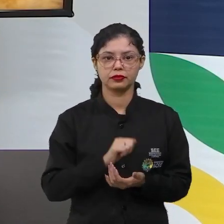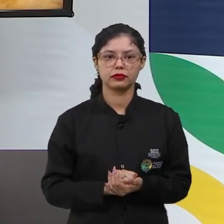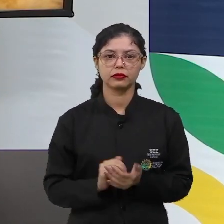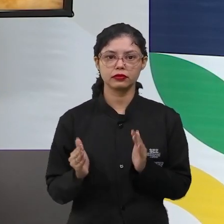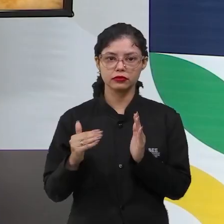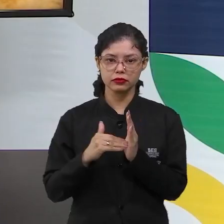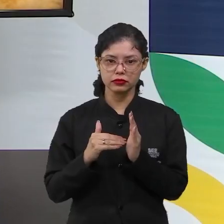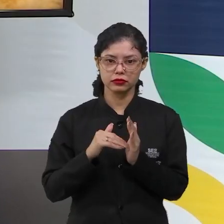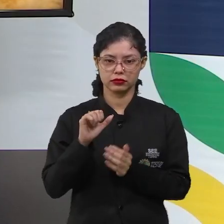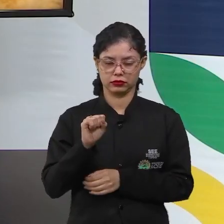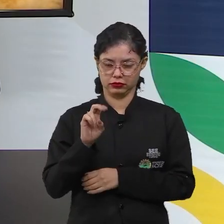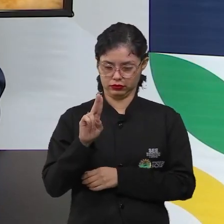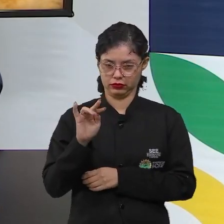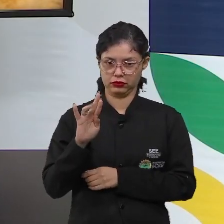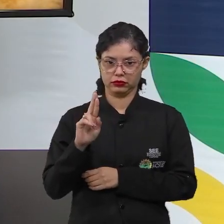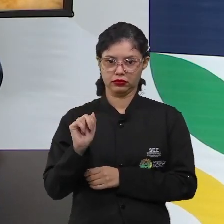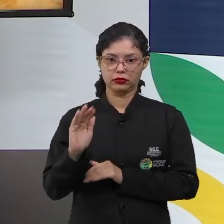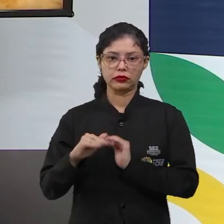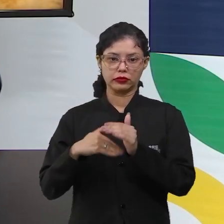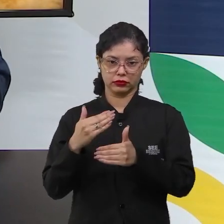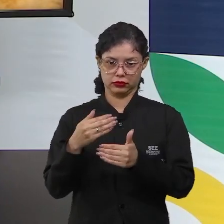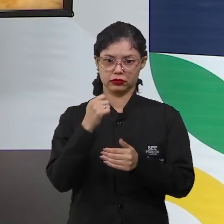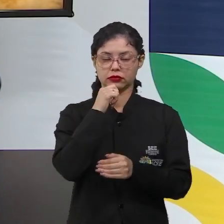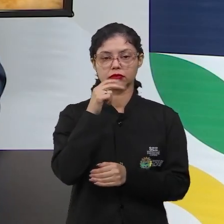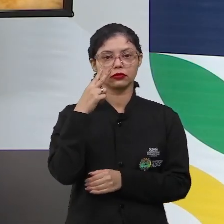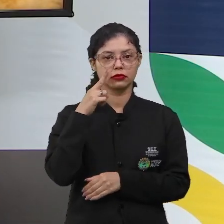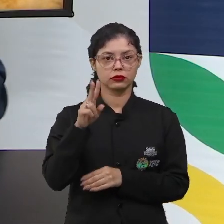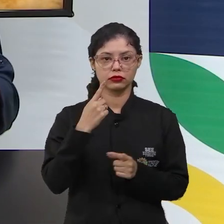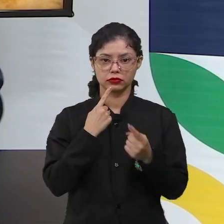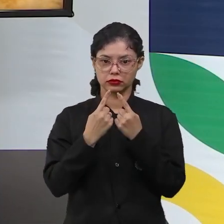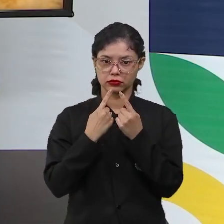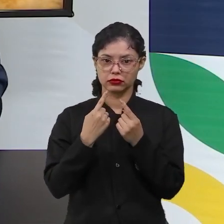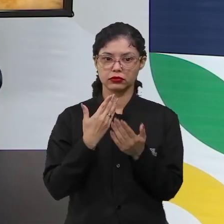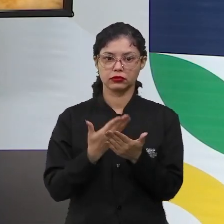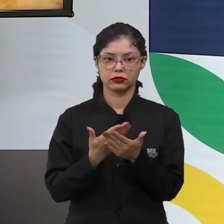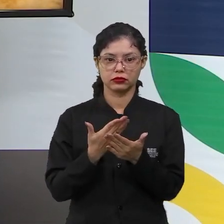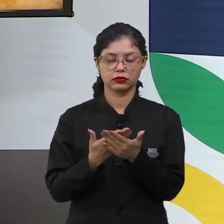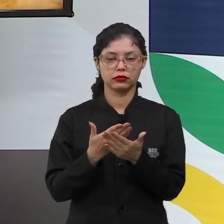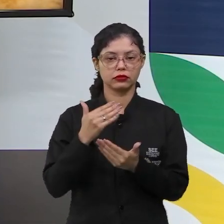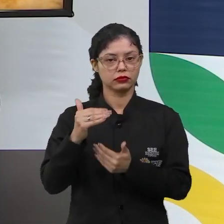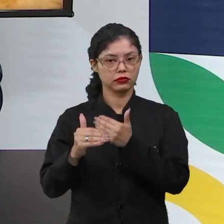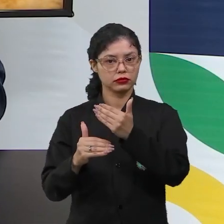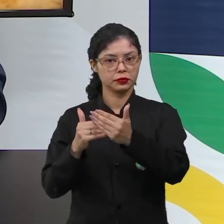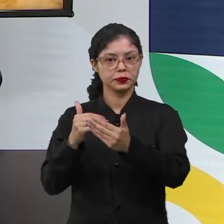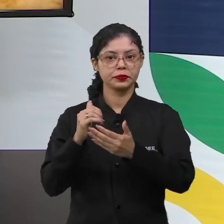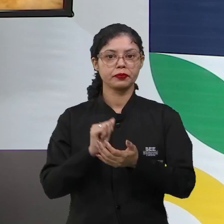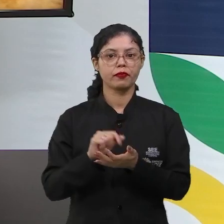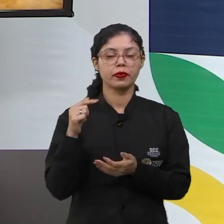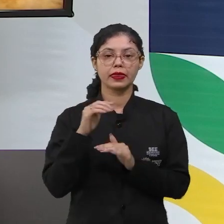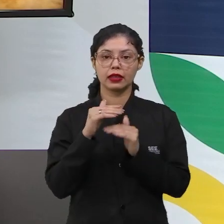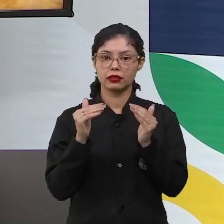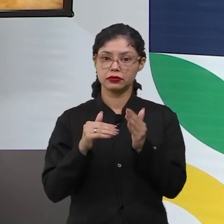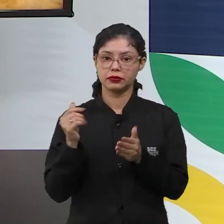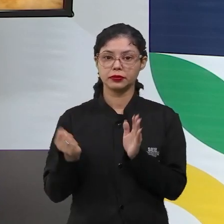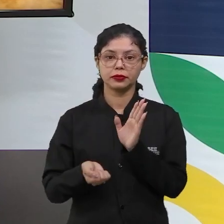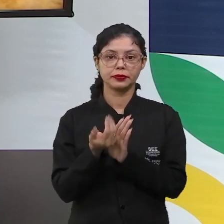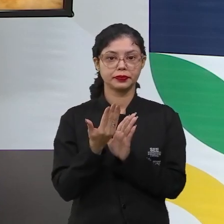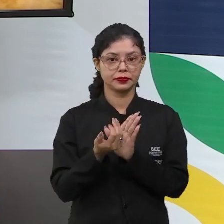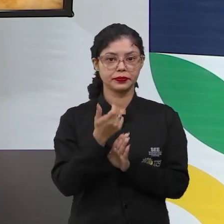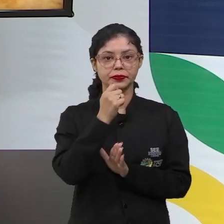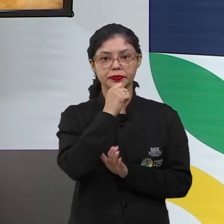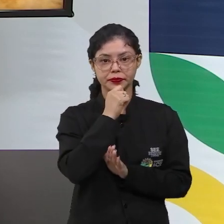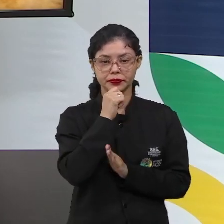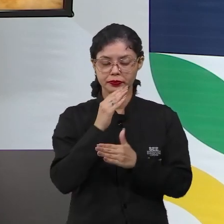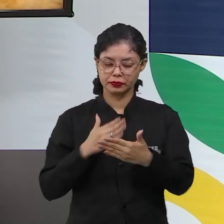países subdesenvolvidos, conforme a gente vem discutindo aqui ao longo das nossas aulas, tudo isso geram